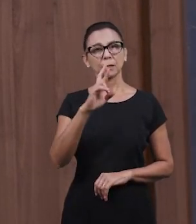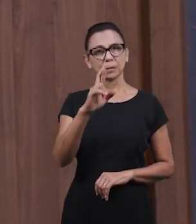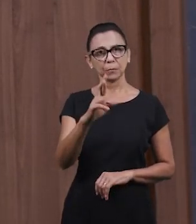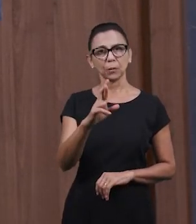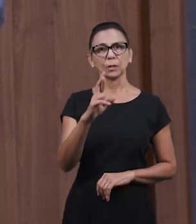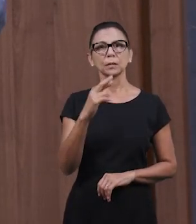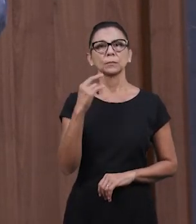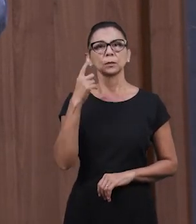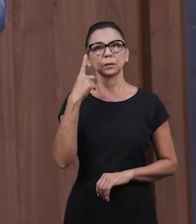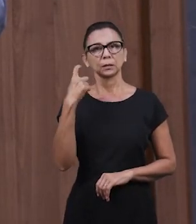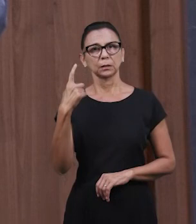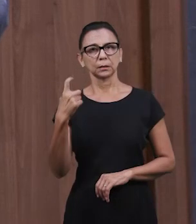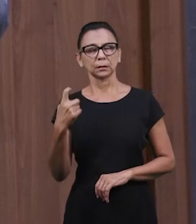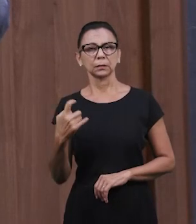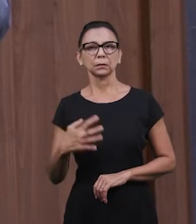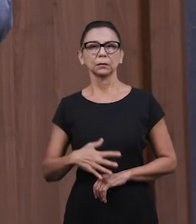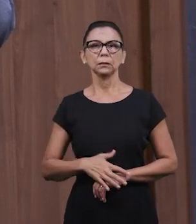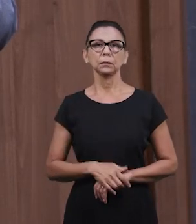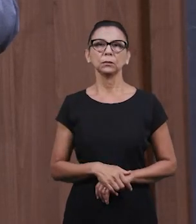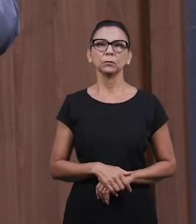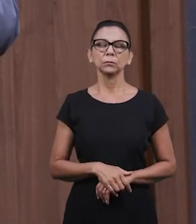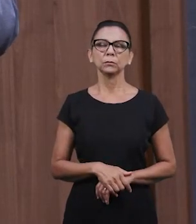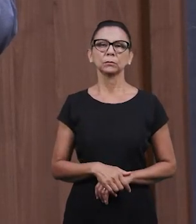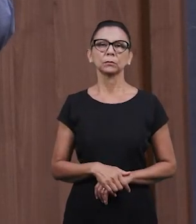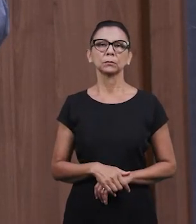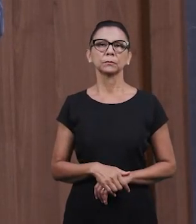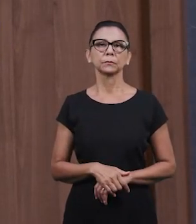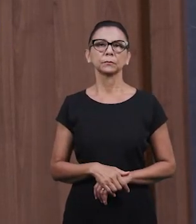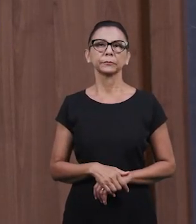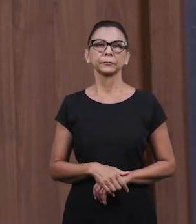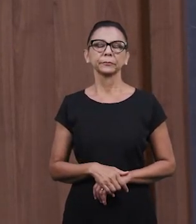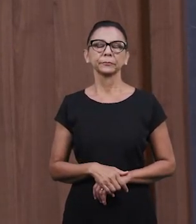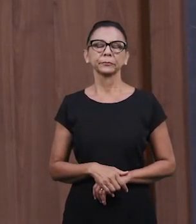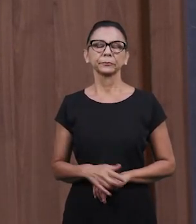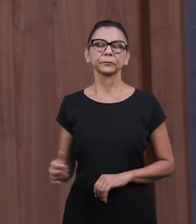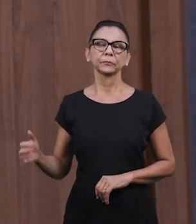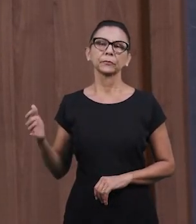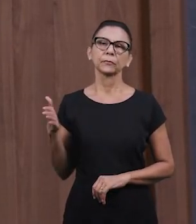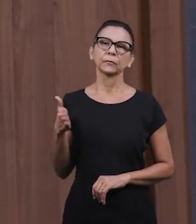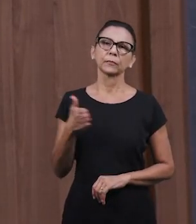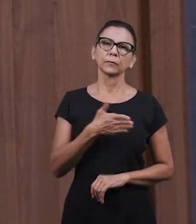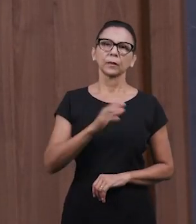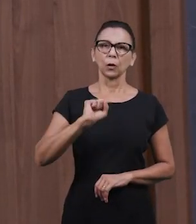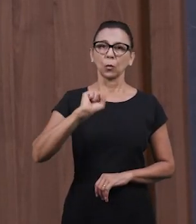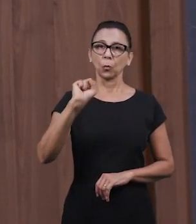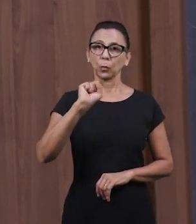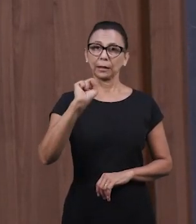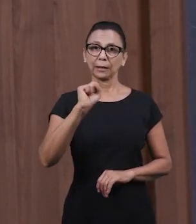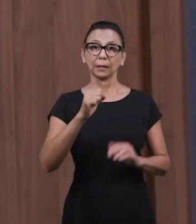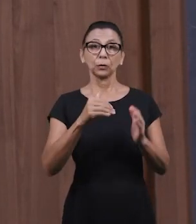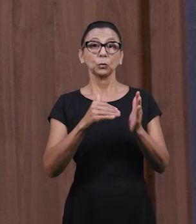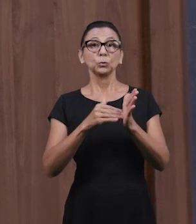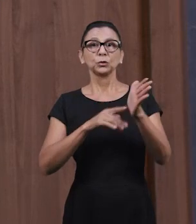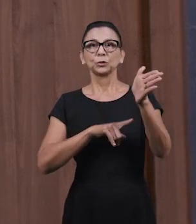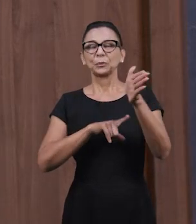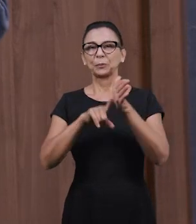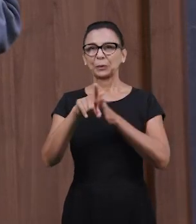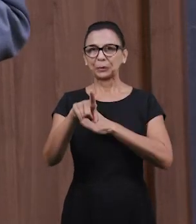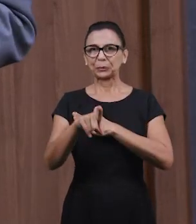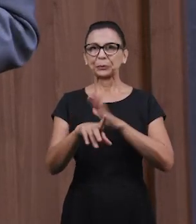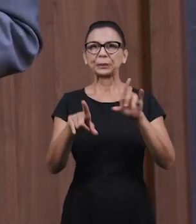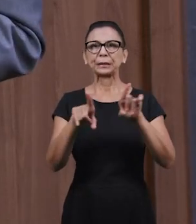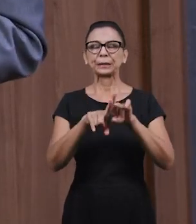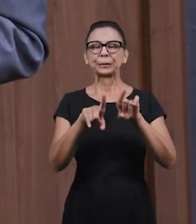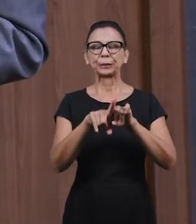pergunta. Muito obrigado pela participação da irmã. Vamos agora então para a nossa 8ª e última